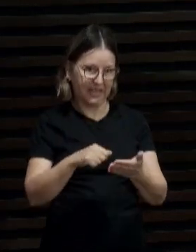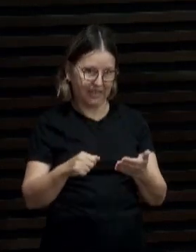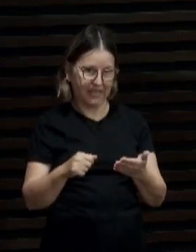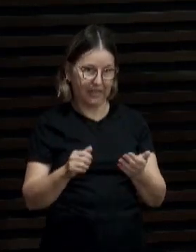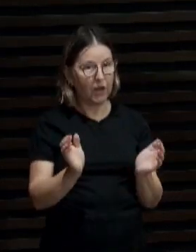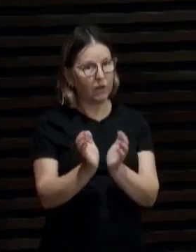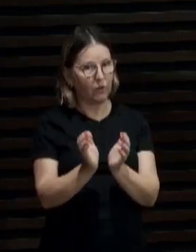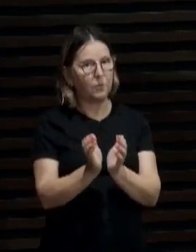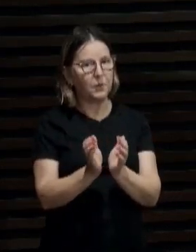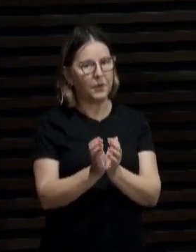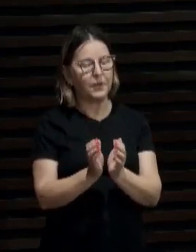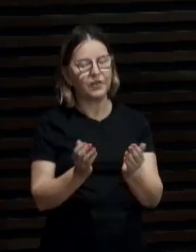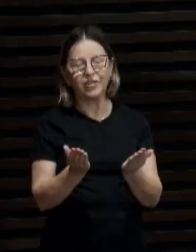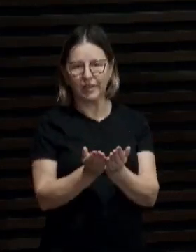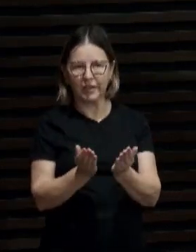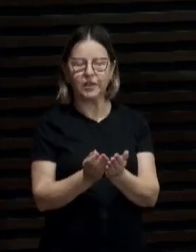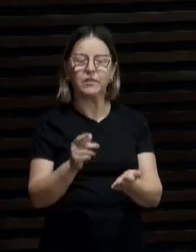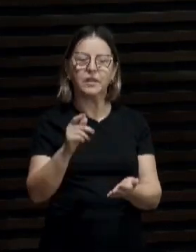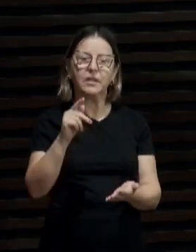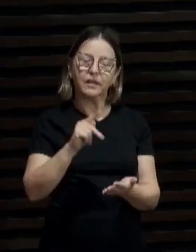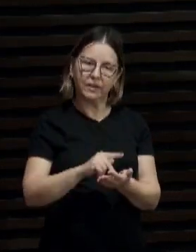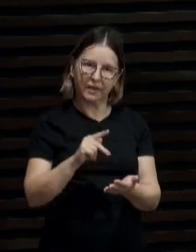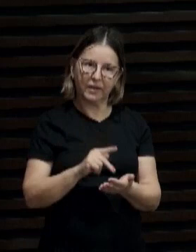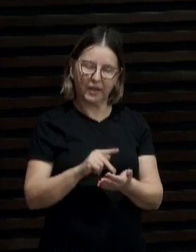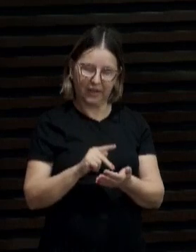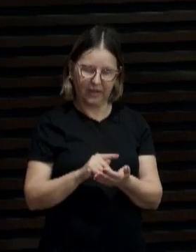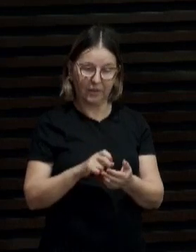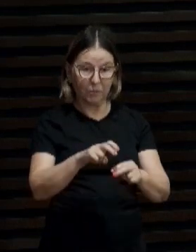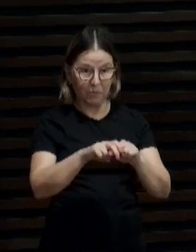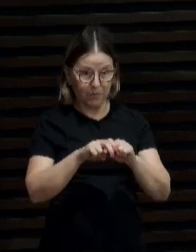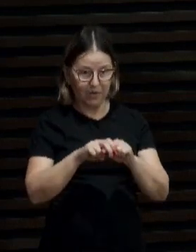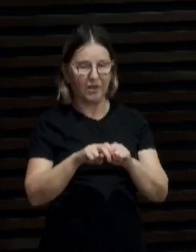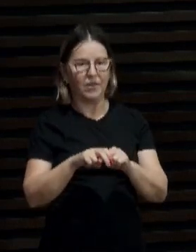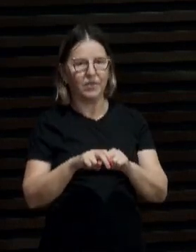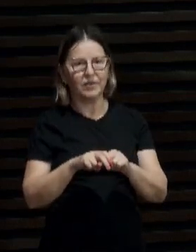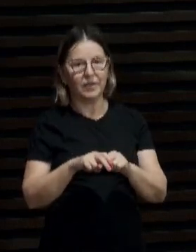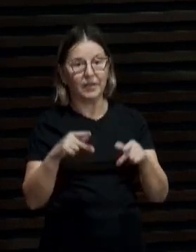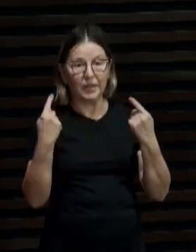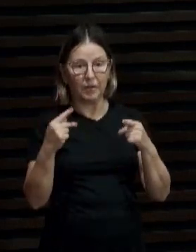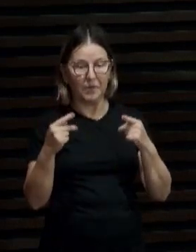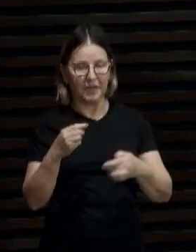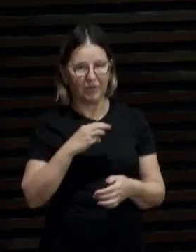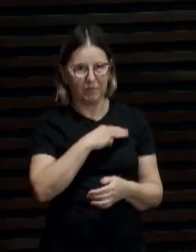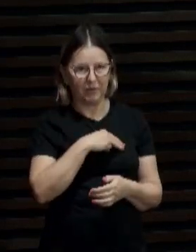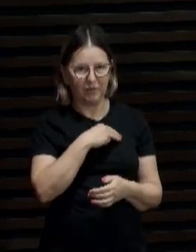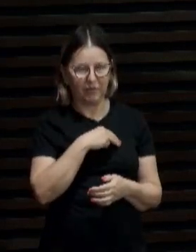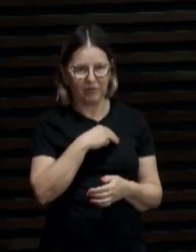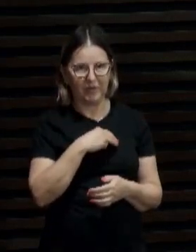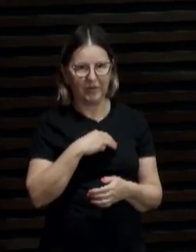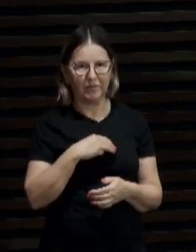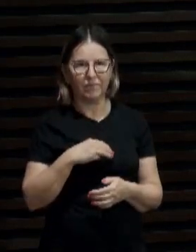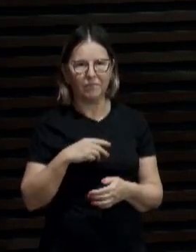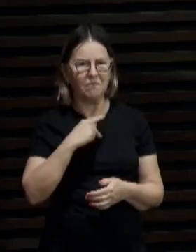reais, frutos da obra missionária do Senhor na instrumentalidade de Paulo, e de João e de outros apóstolos,